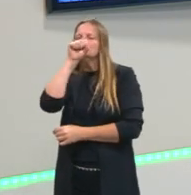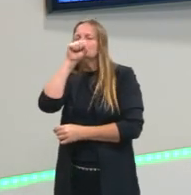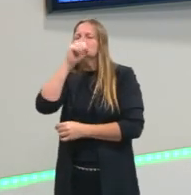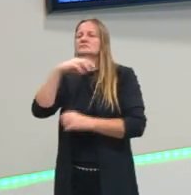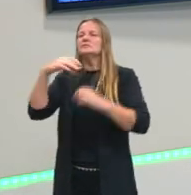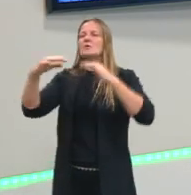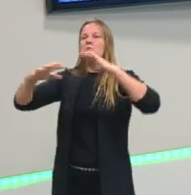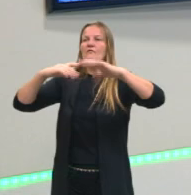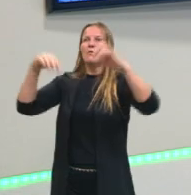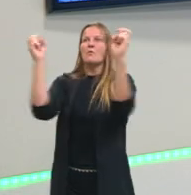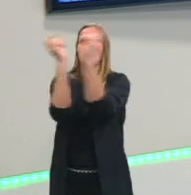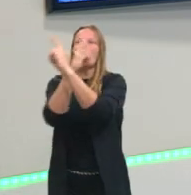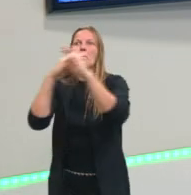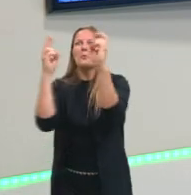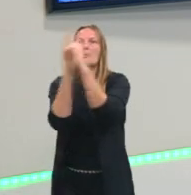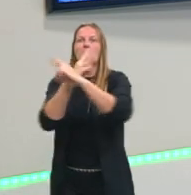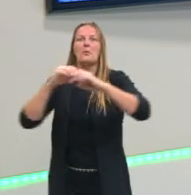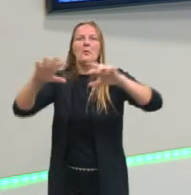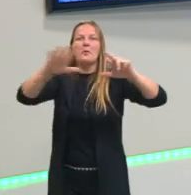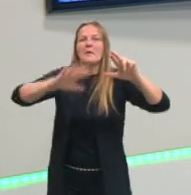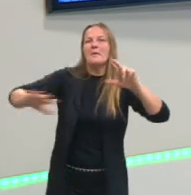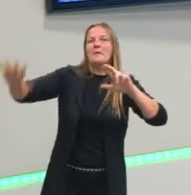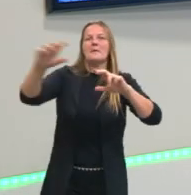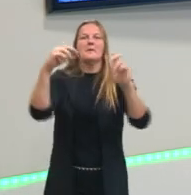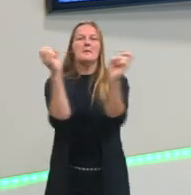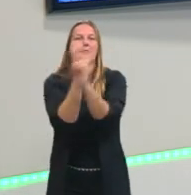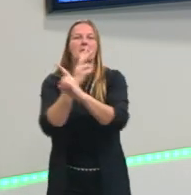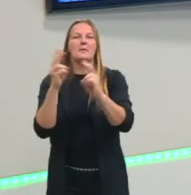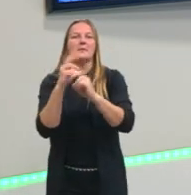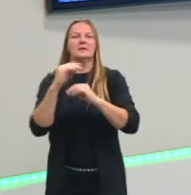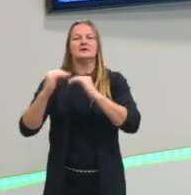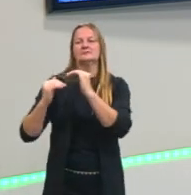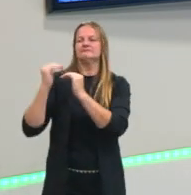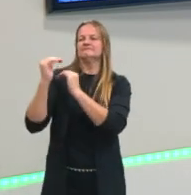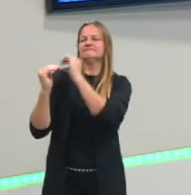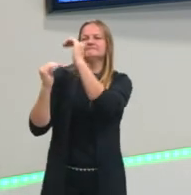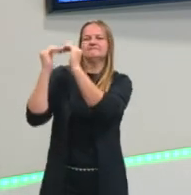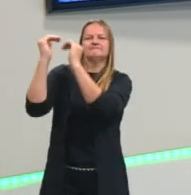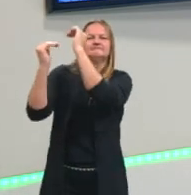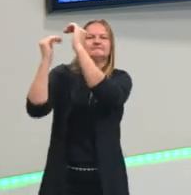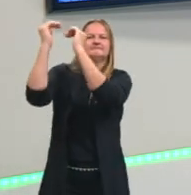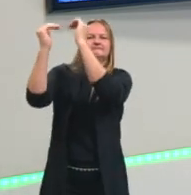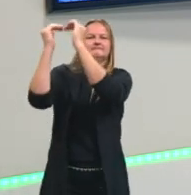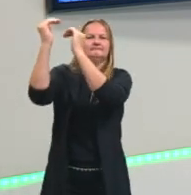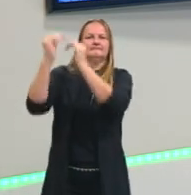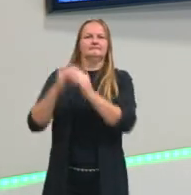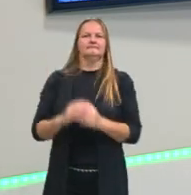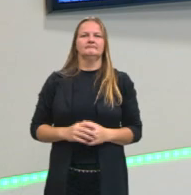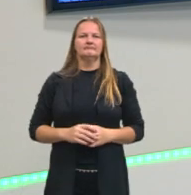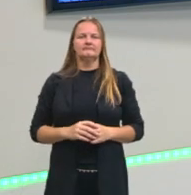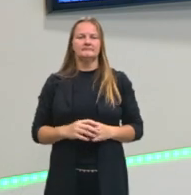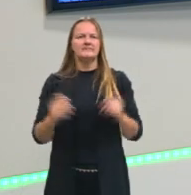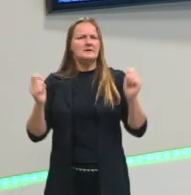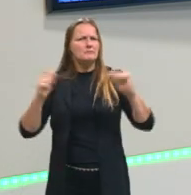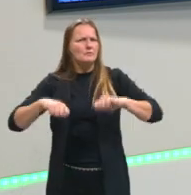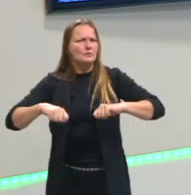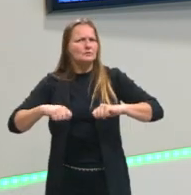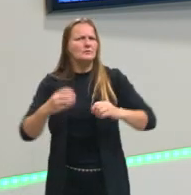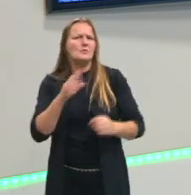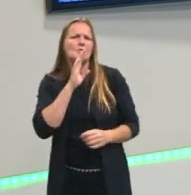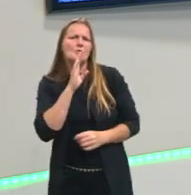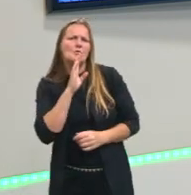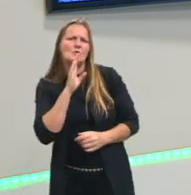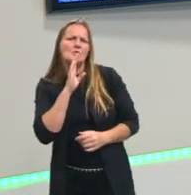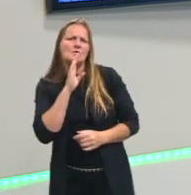todos os os passos né todos as etapas que a gente conhece dá que podem ser